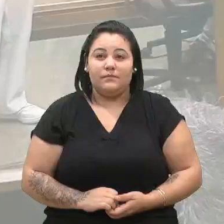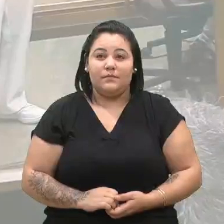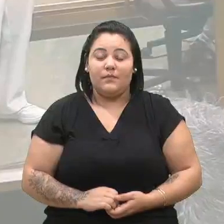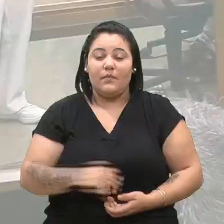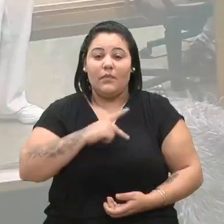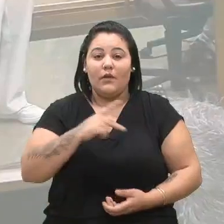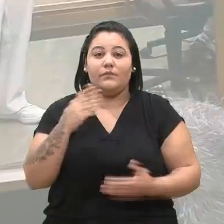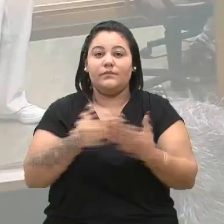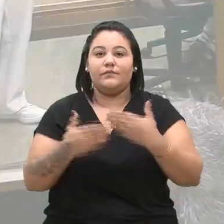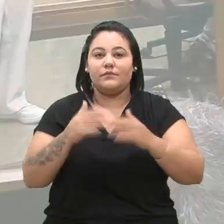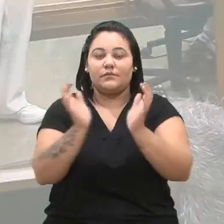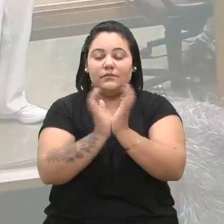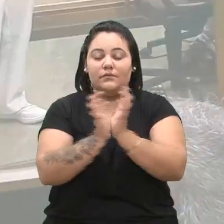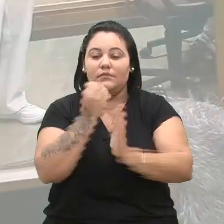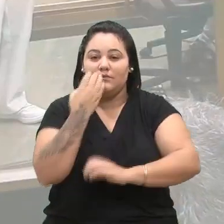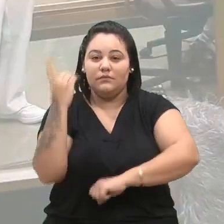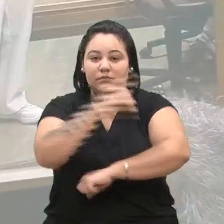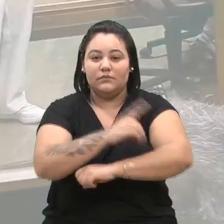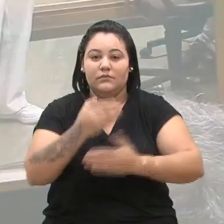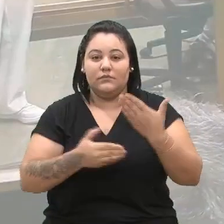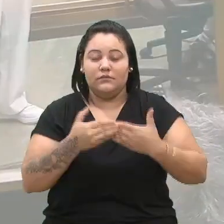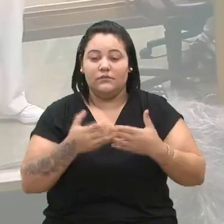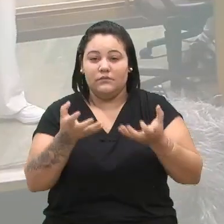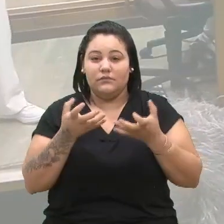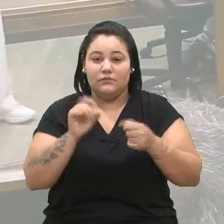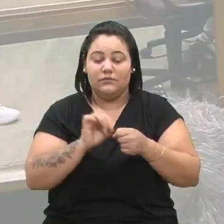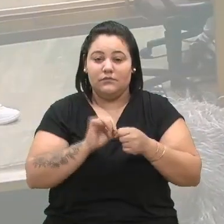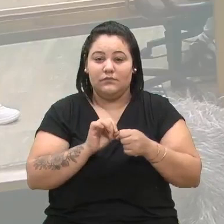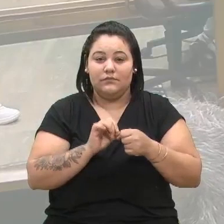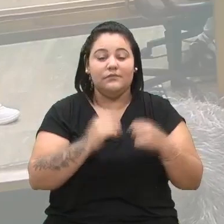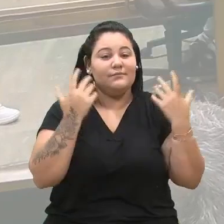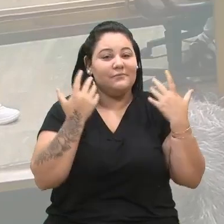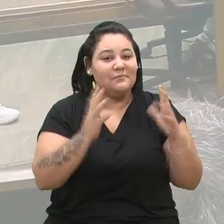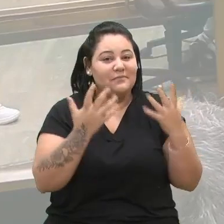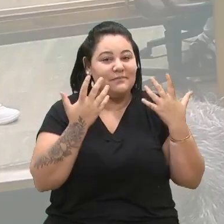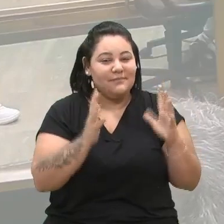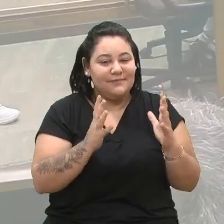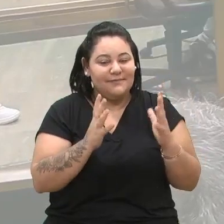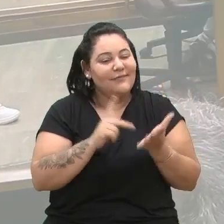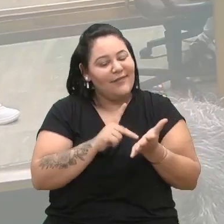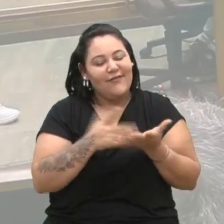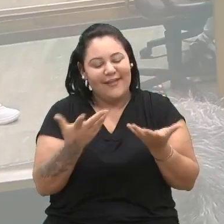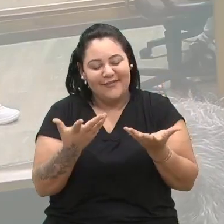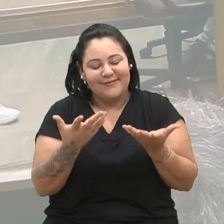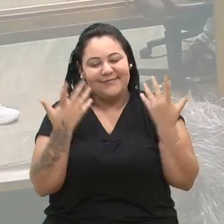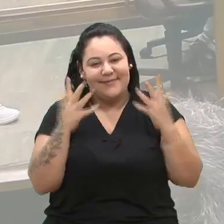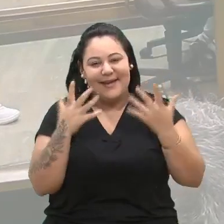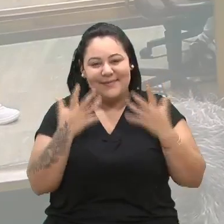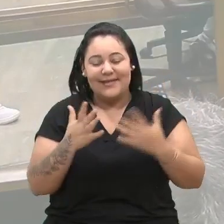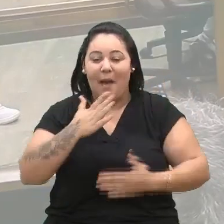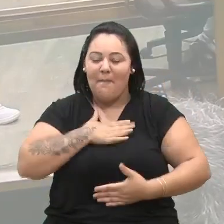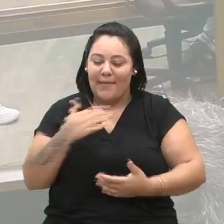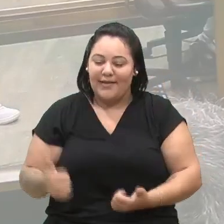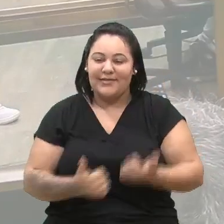presidente, nobres colegas, um bom dia a todos. Eu queria fazer um voto de congratulações, queria parabenizar, na verdade, a minha assessora